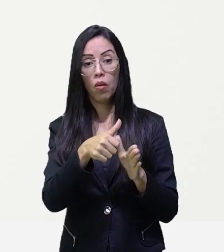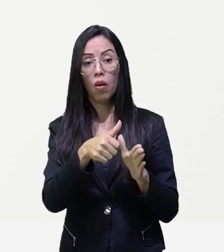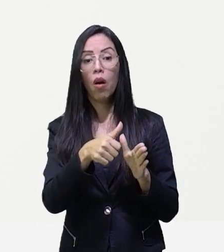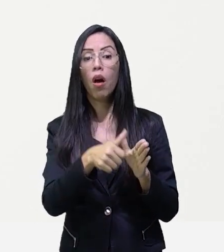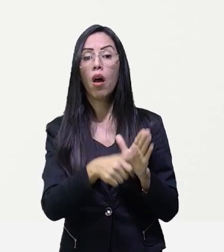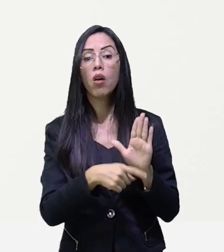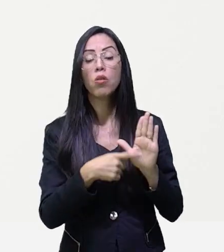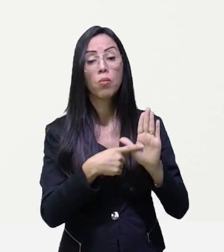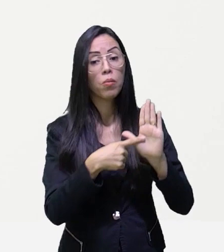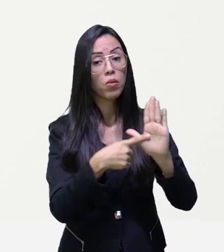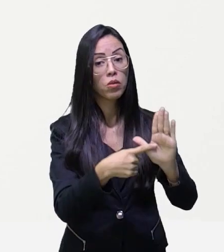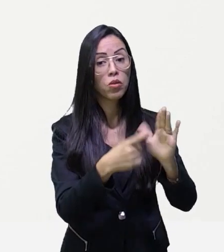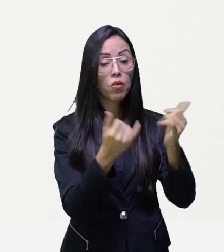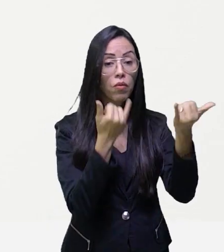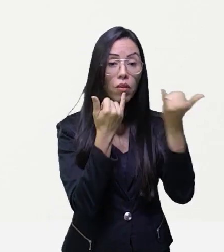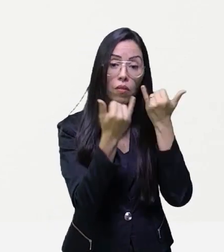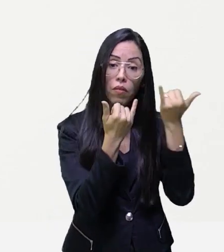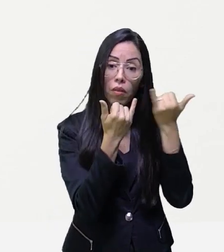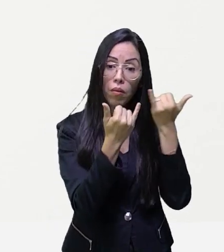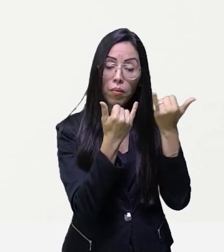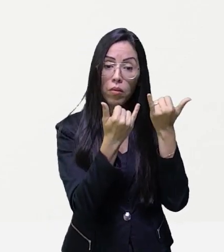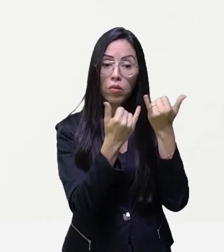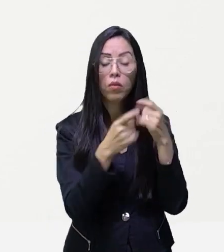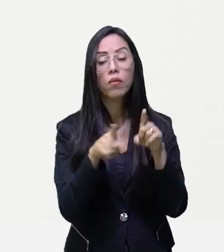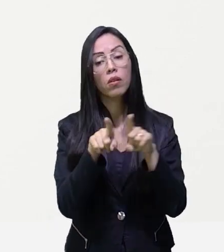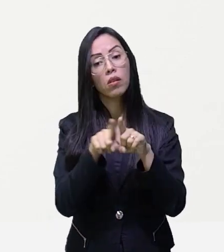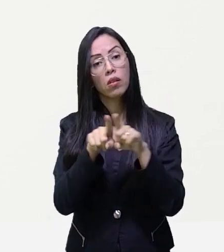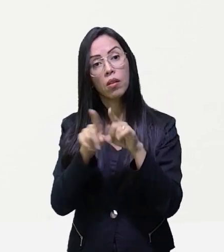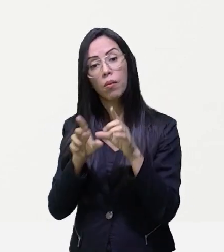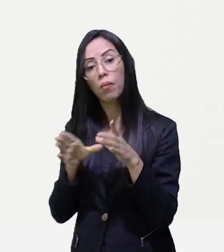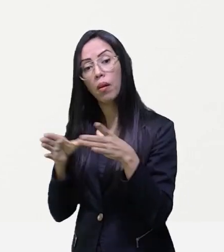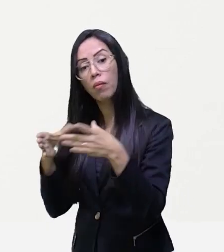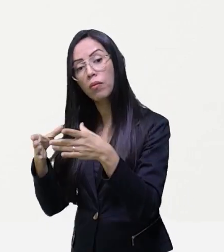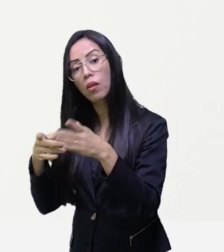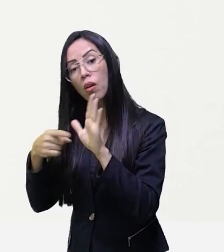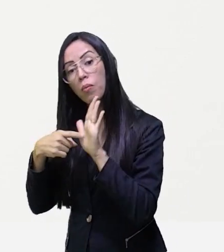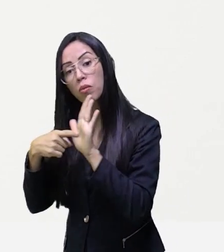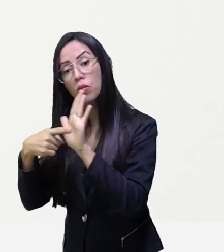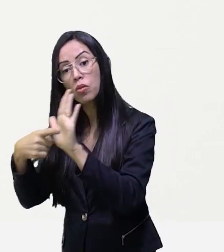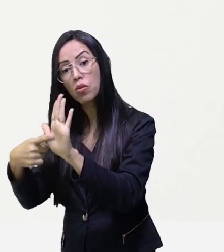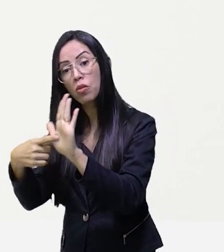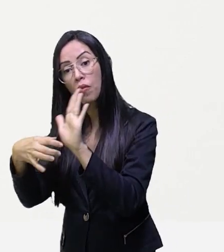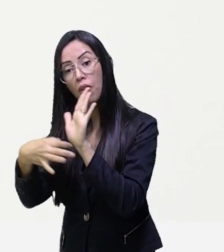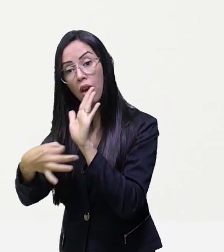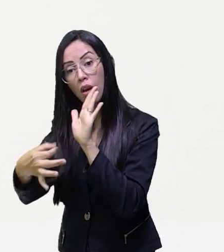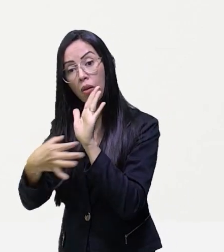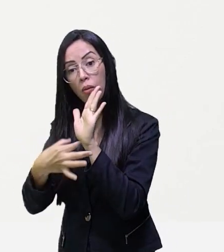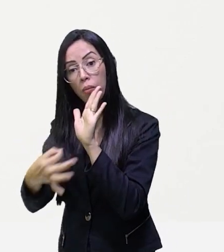expositivo e informativo. E também ele pode ser expositivo